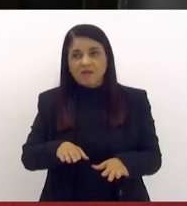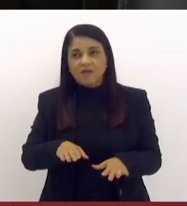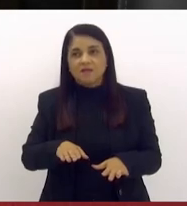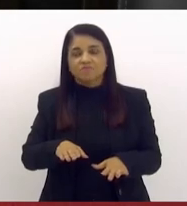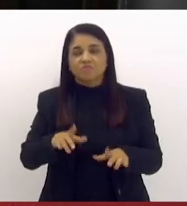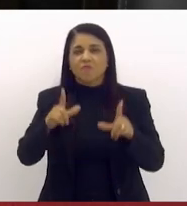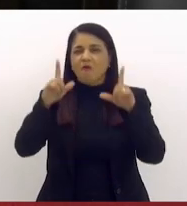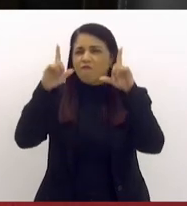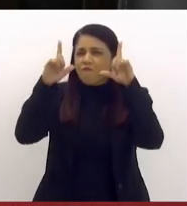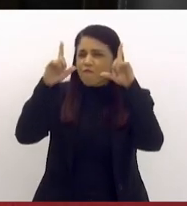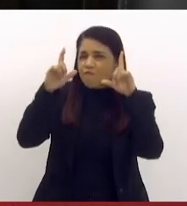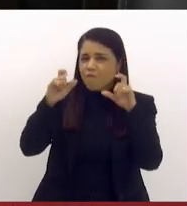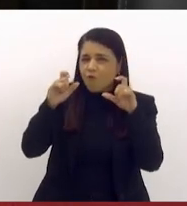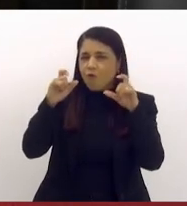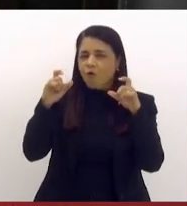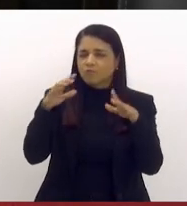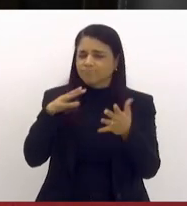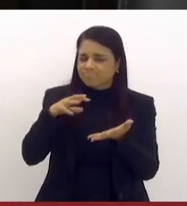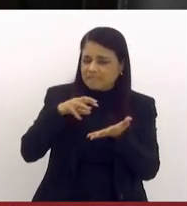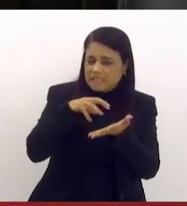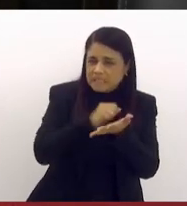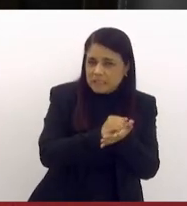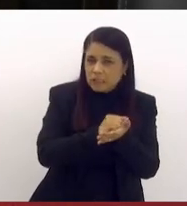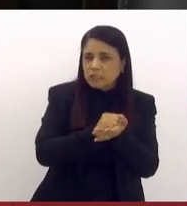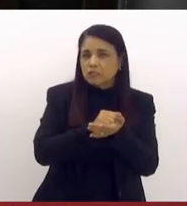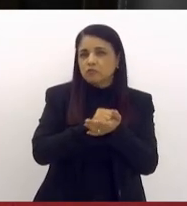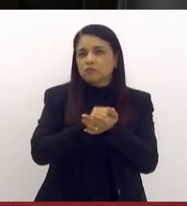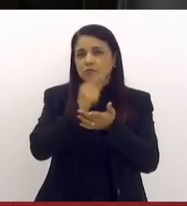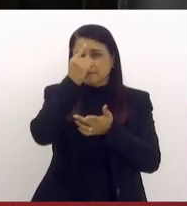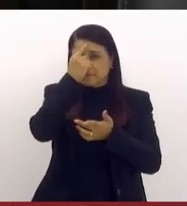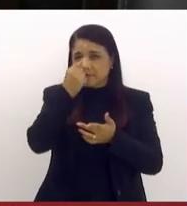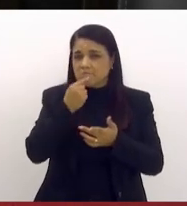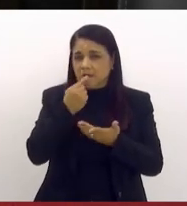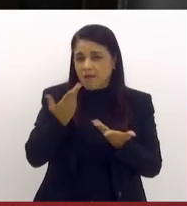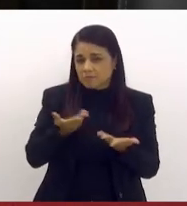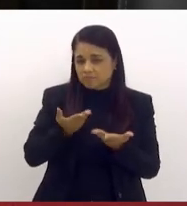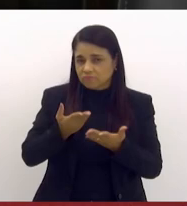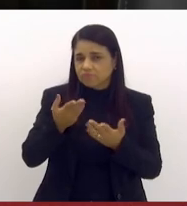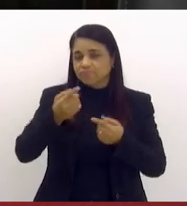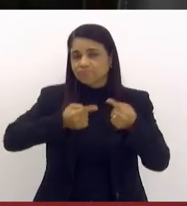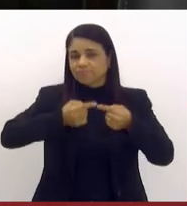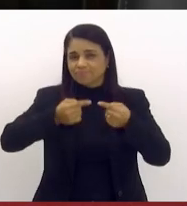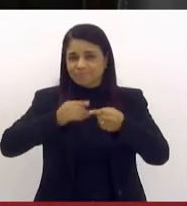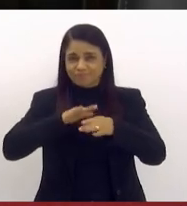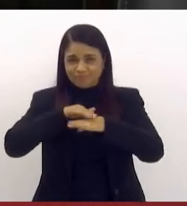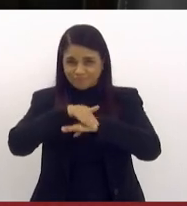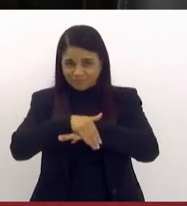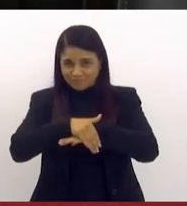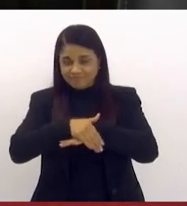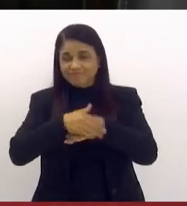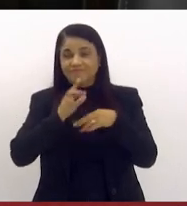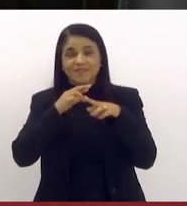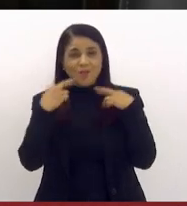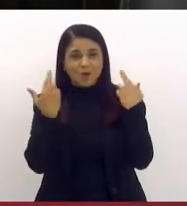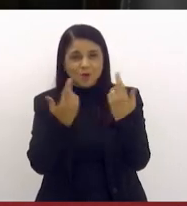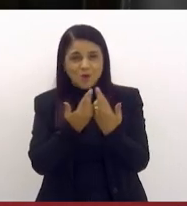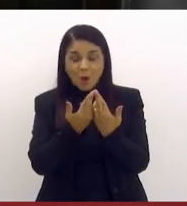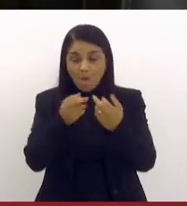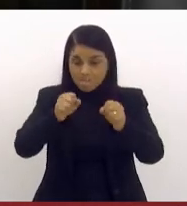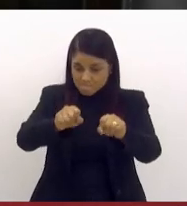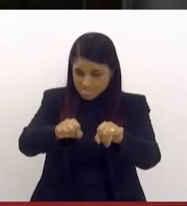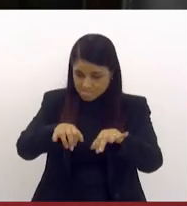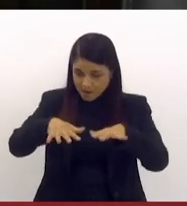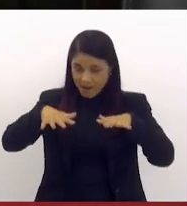bela foto um belo registro das imagens da noite de hoje que e tá sendo uma noite de casa